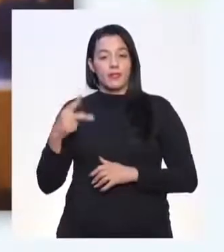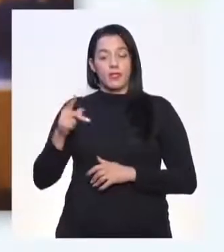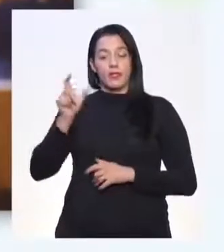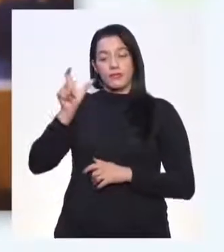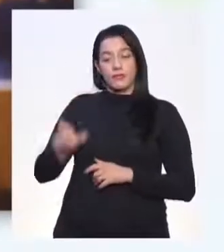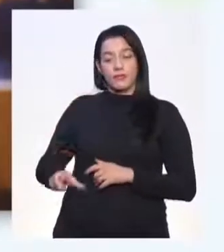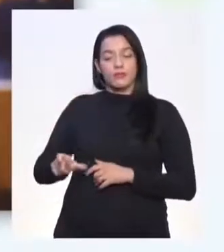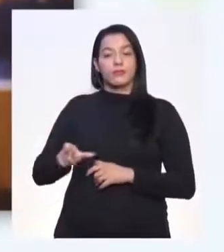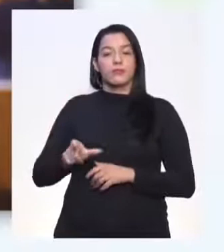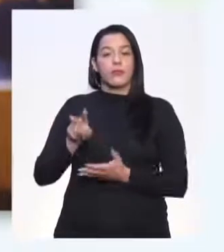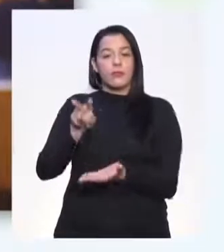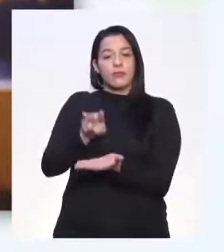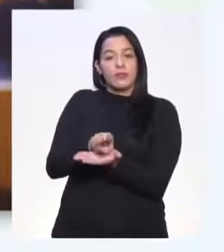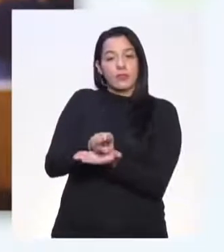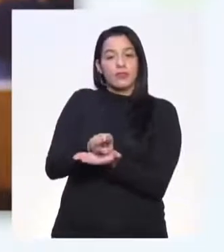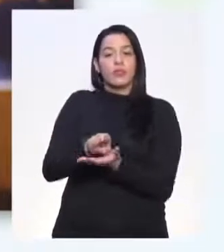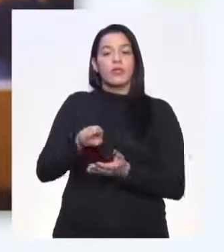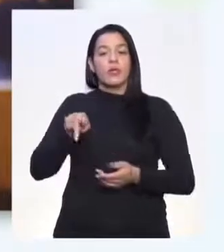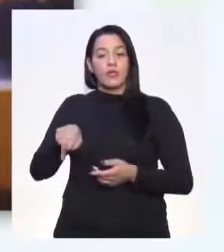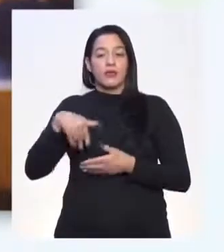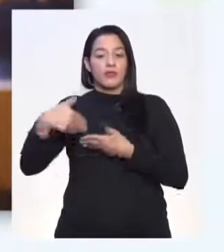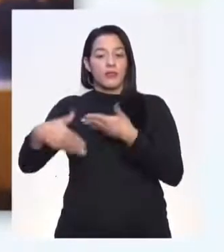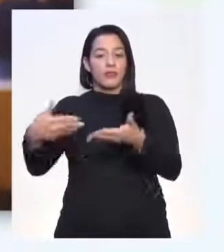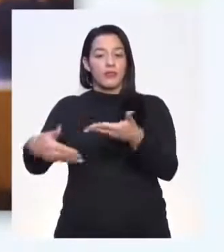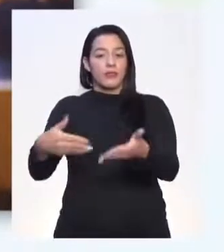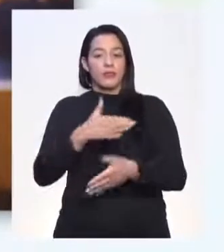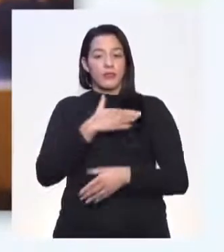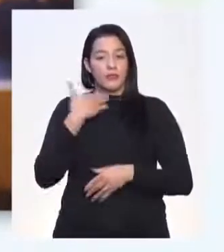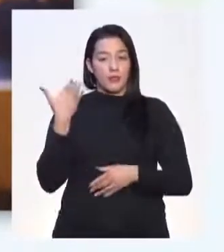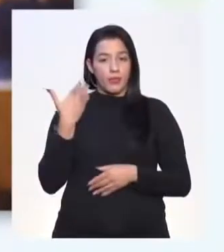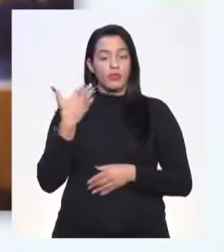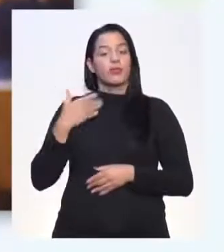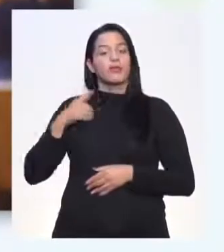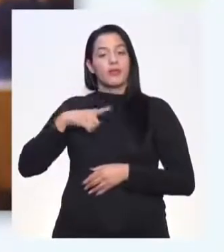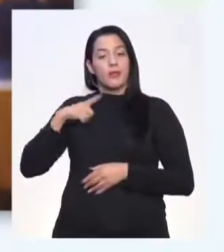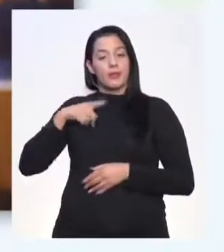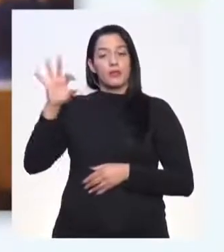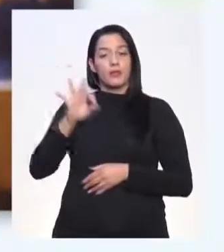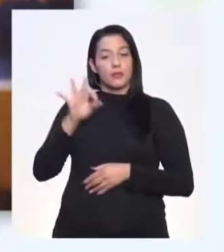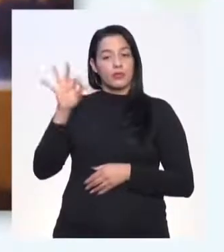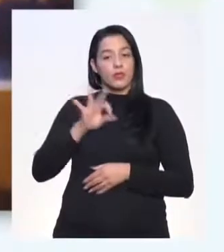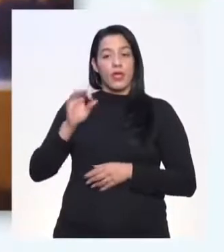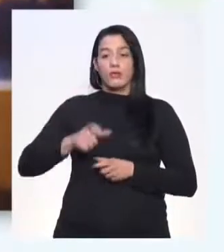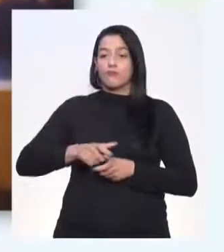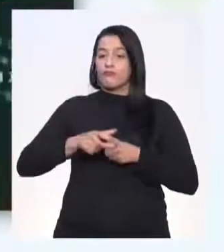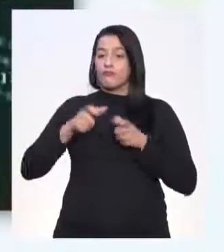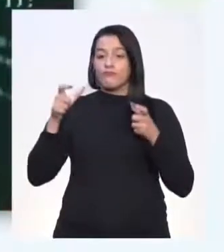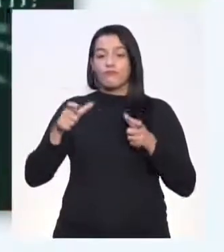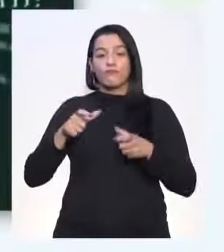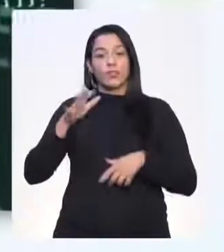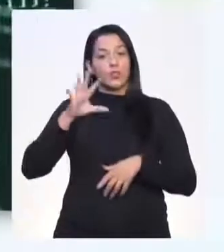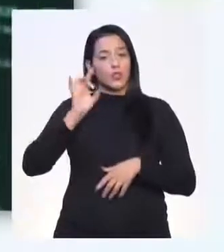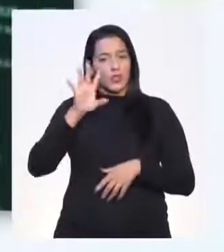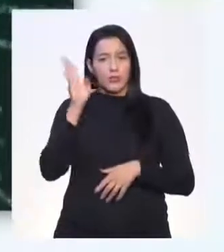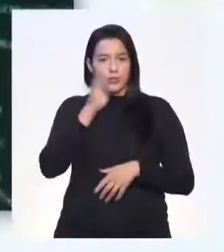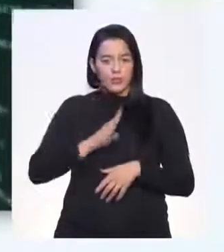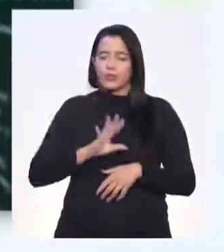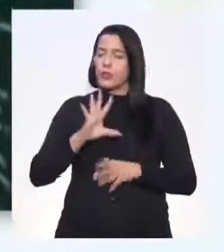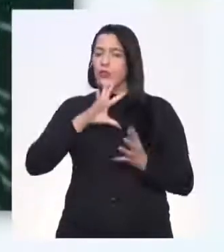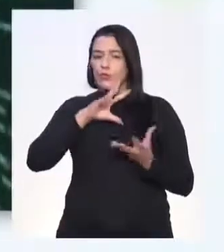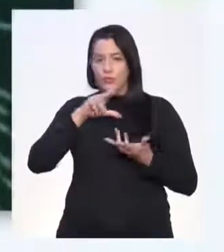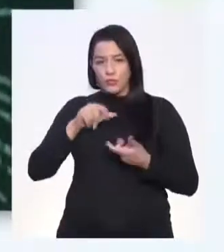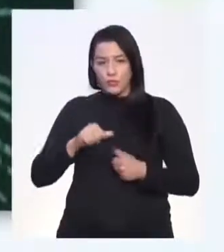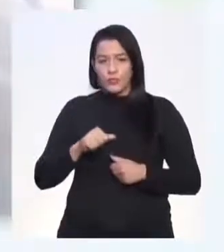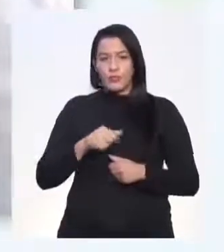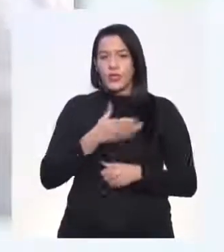paciente que geralmente leva à morte, e há um percentual muito grande, não só no Brasil, mas em todo o mundo. Baseado nisso,